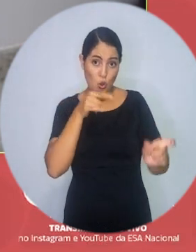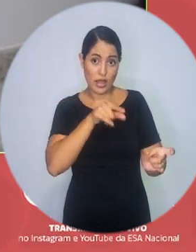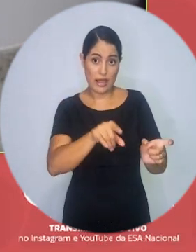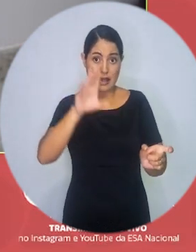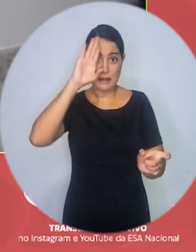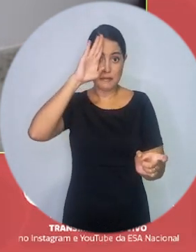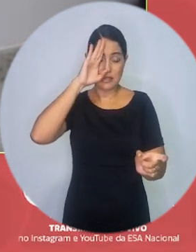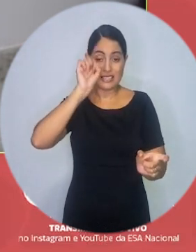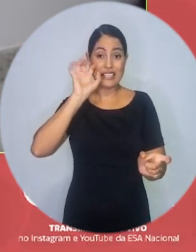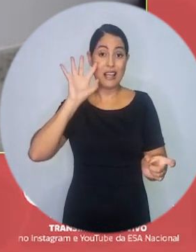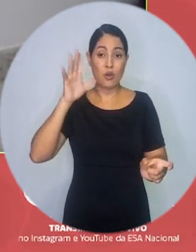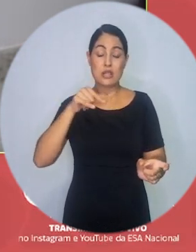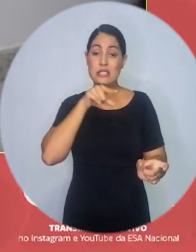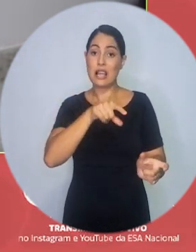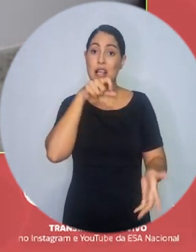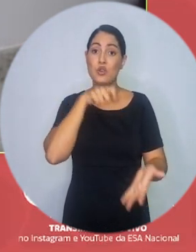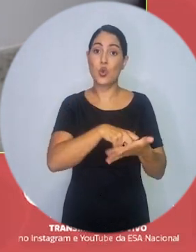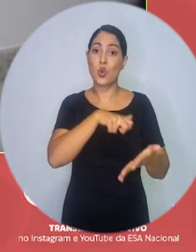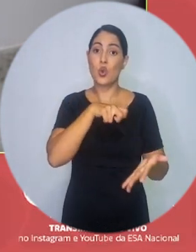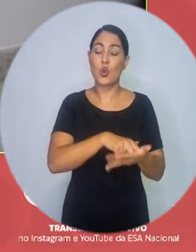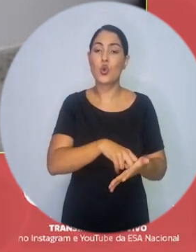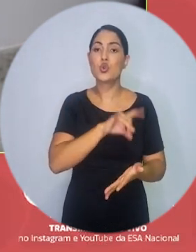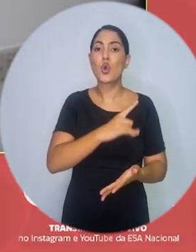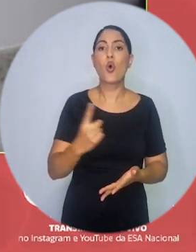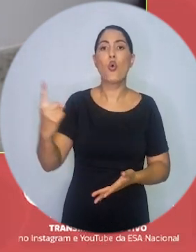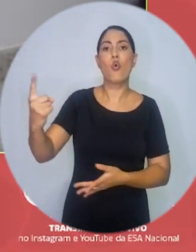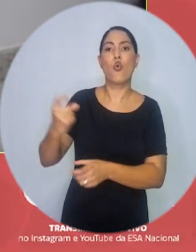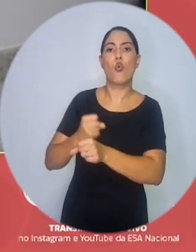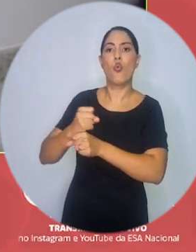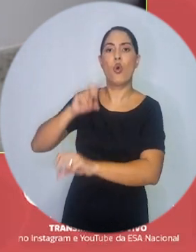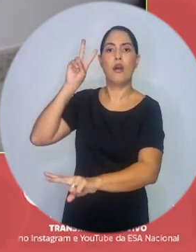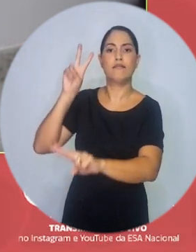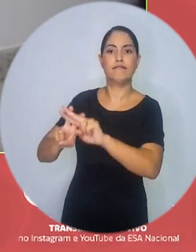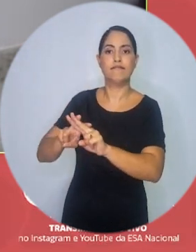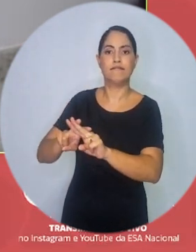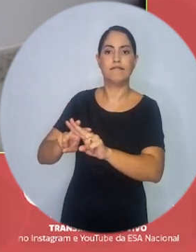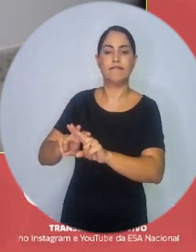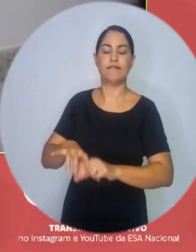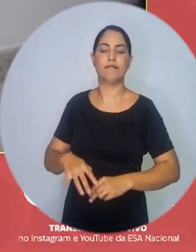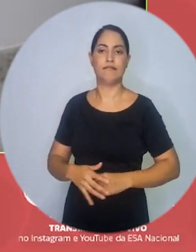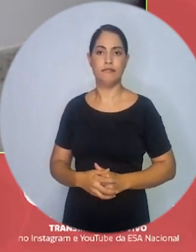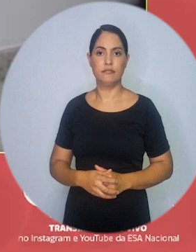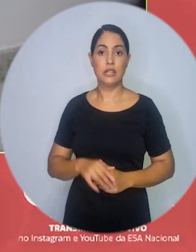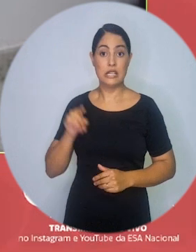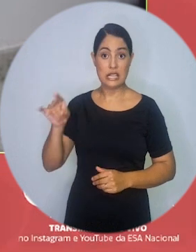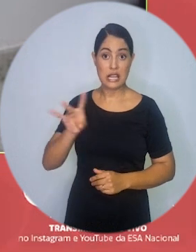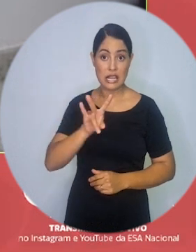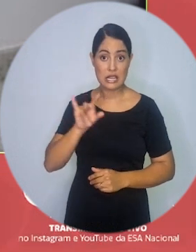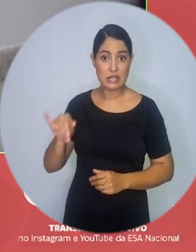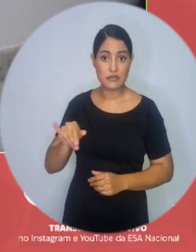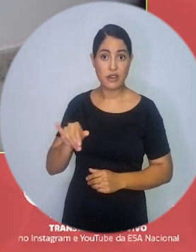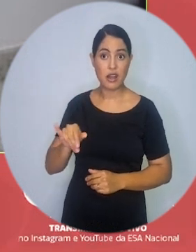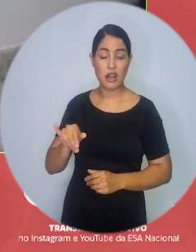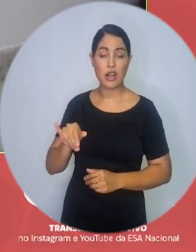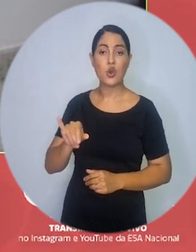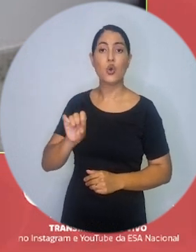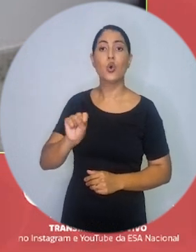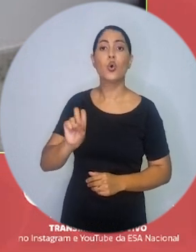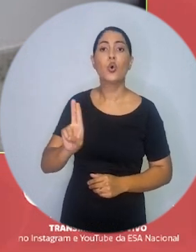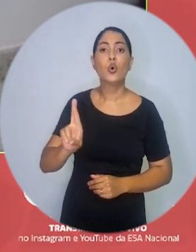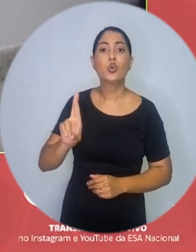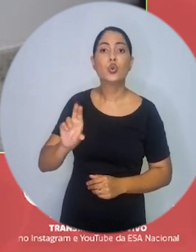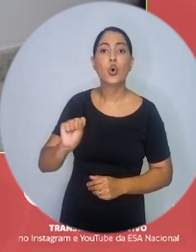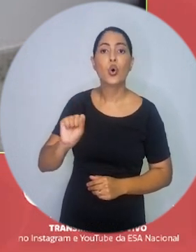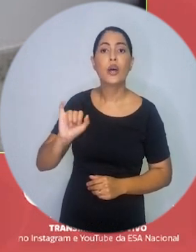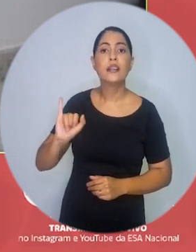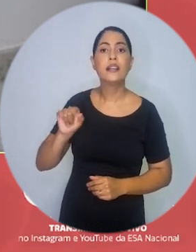militar que, se for condenado, por exemplo, a 1 ano de privação de liberdade na detenção, vai ter o benefício do